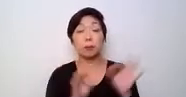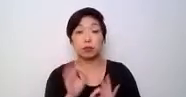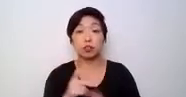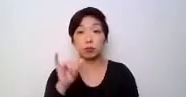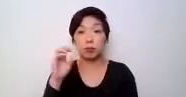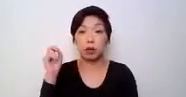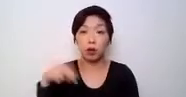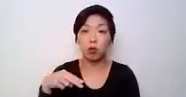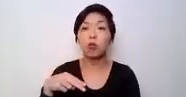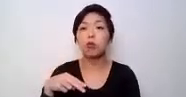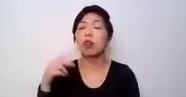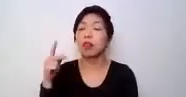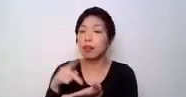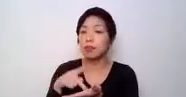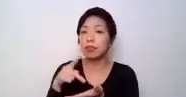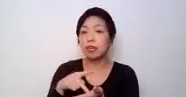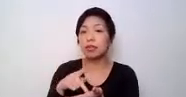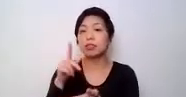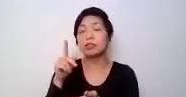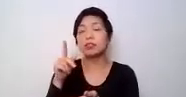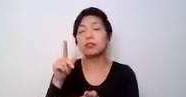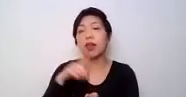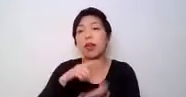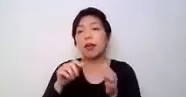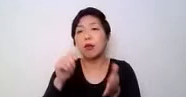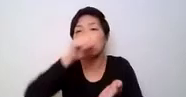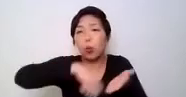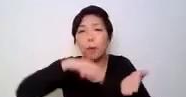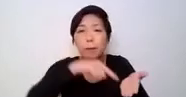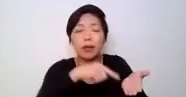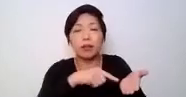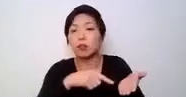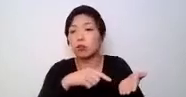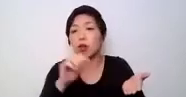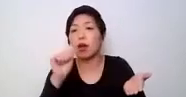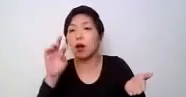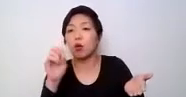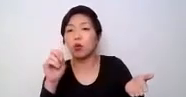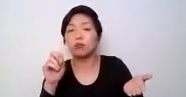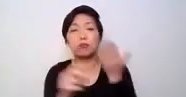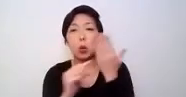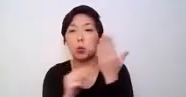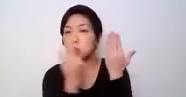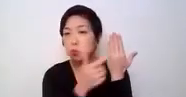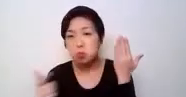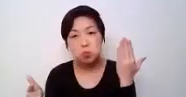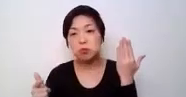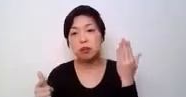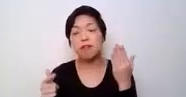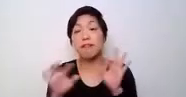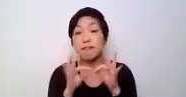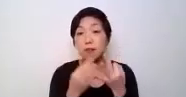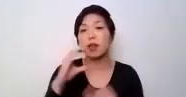na verdade ele está tombado como autor desconhecido para a família Caio B e que nada tem a ver com o projeto